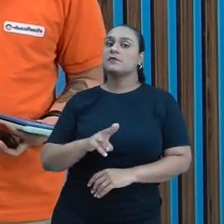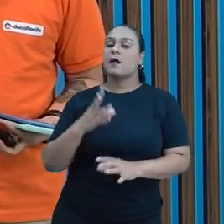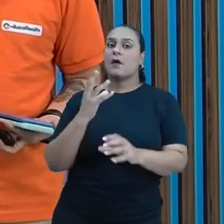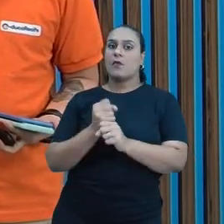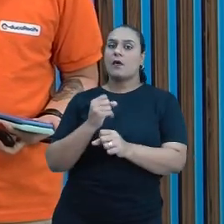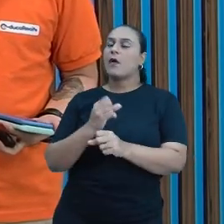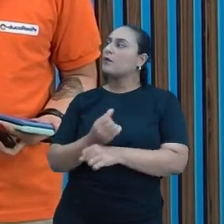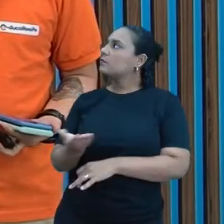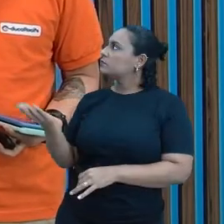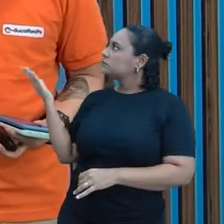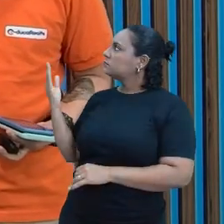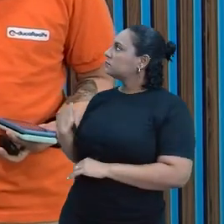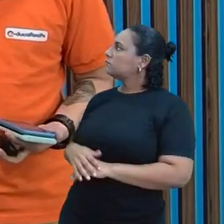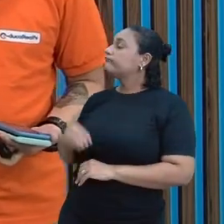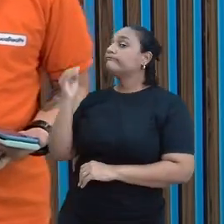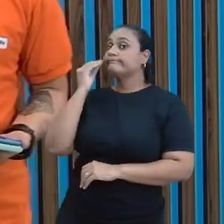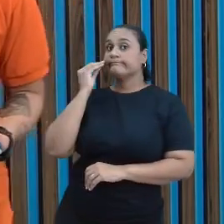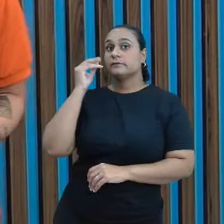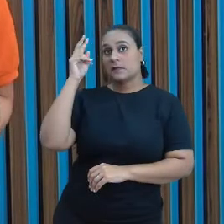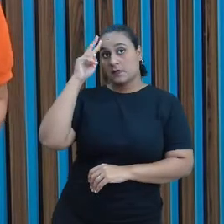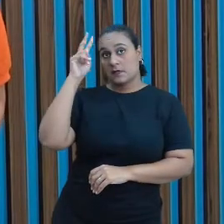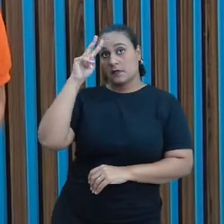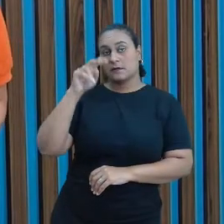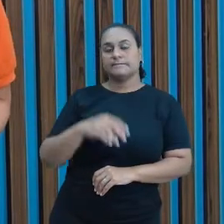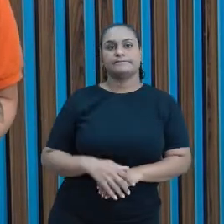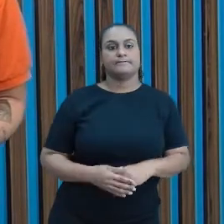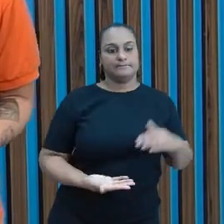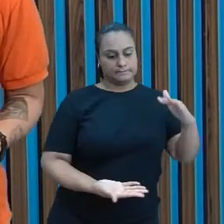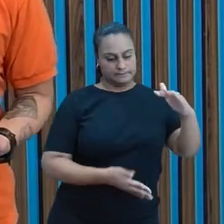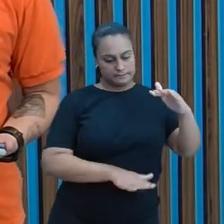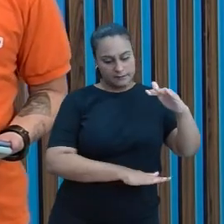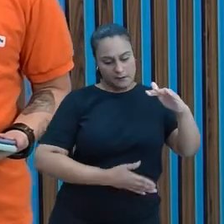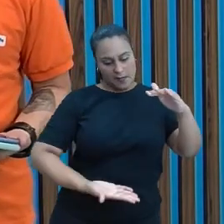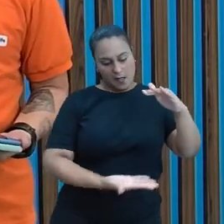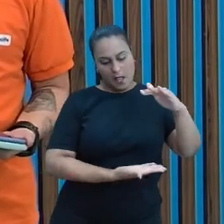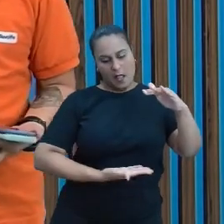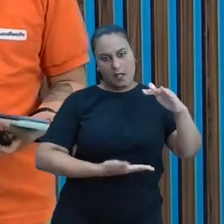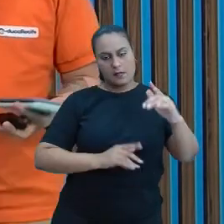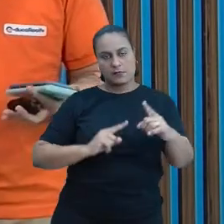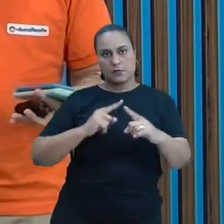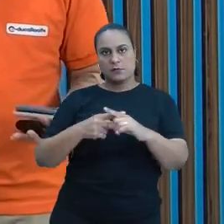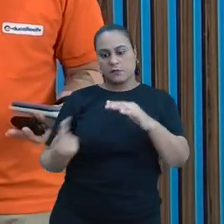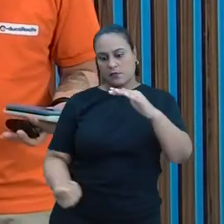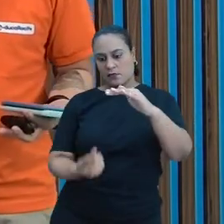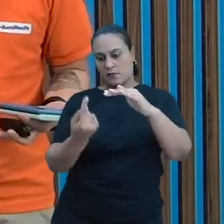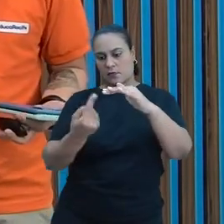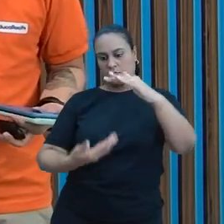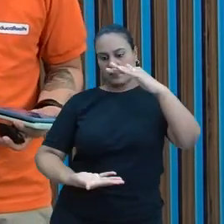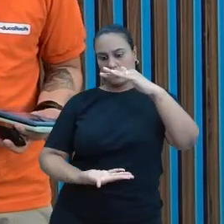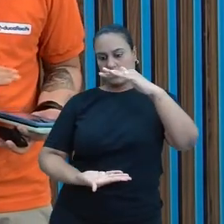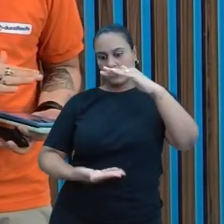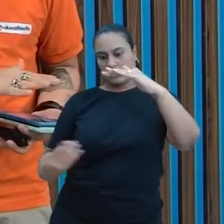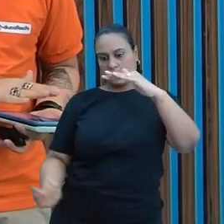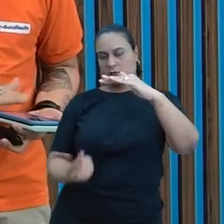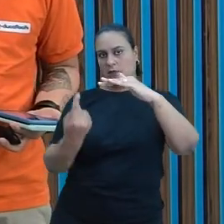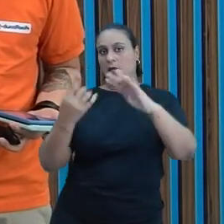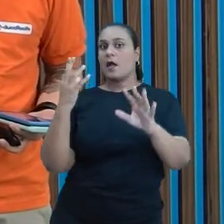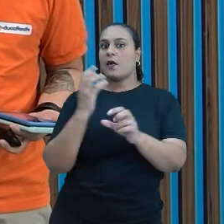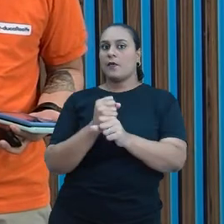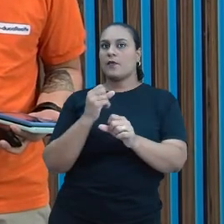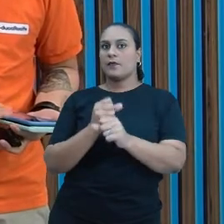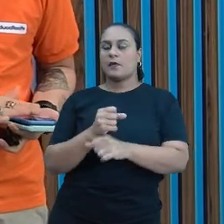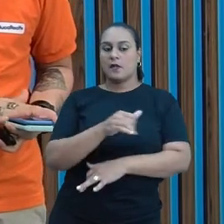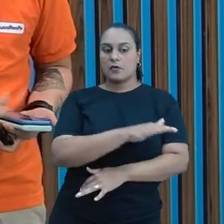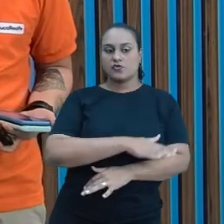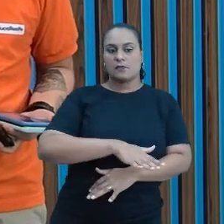esse raciocínio, tenta lembrar disso, que a área da base multiplicada pela altura, o que é que você está fazendo? Você está calculando o